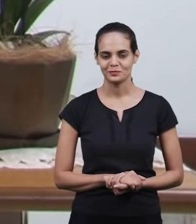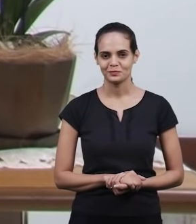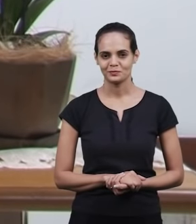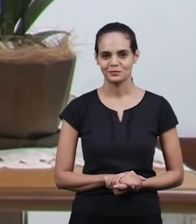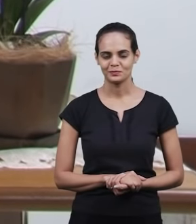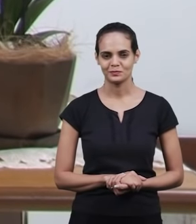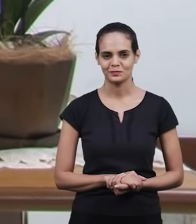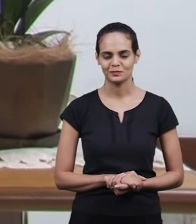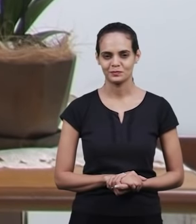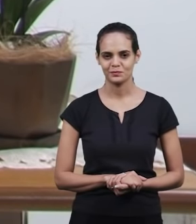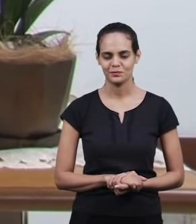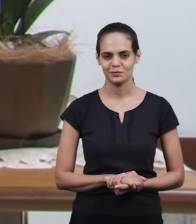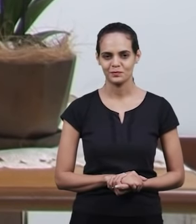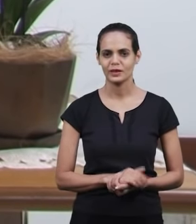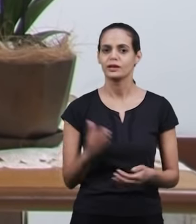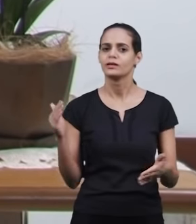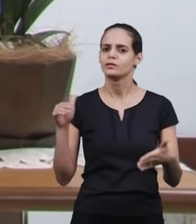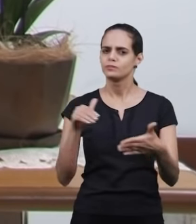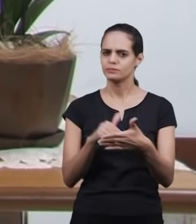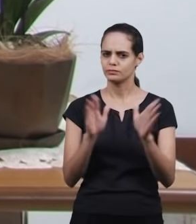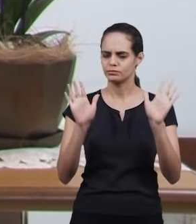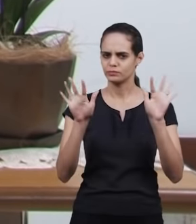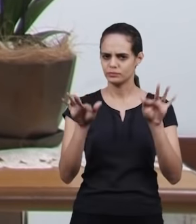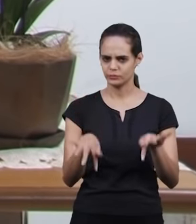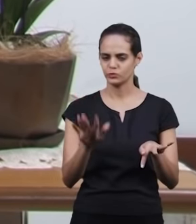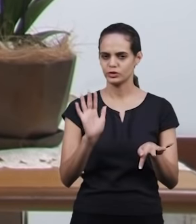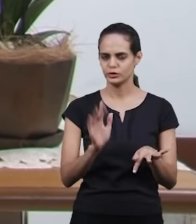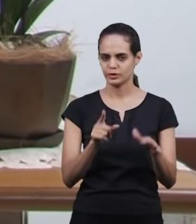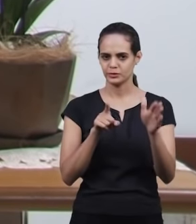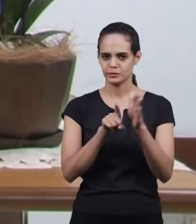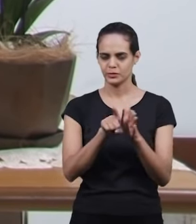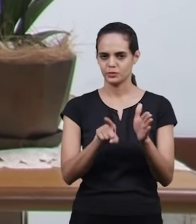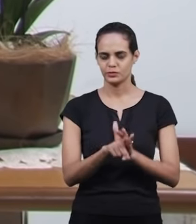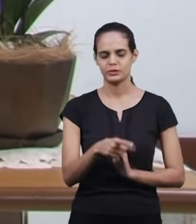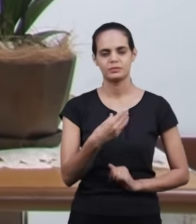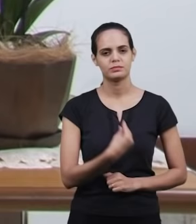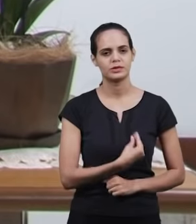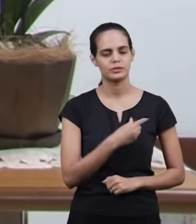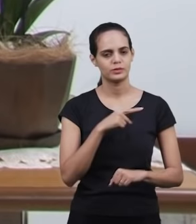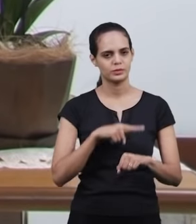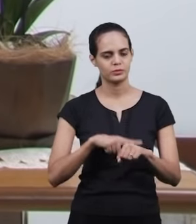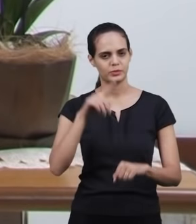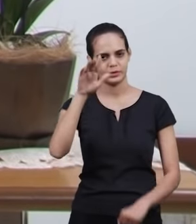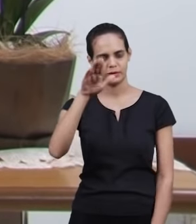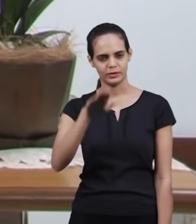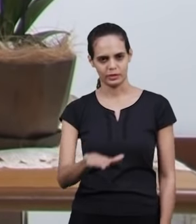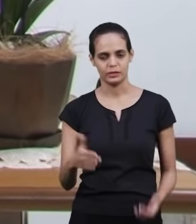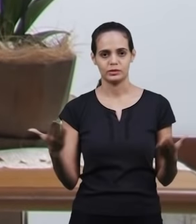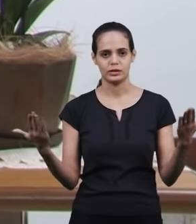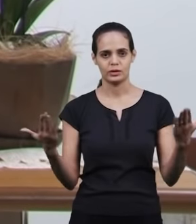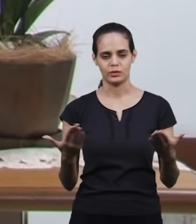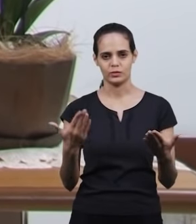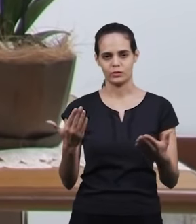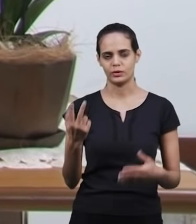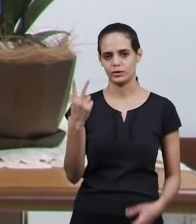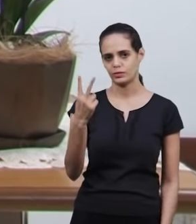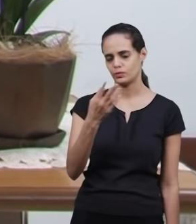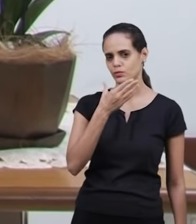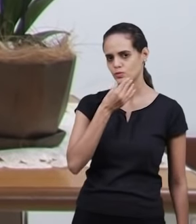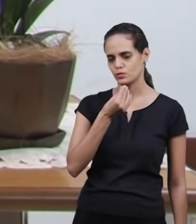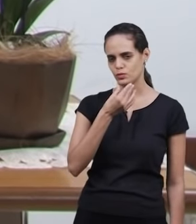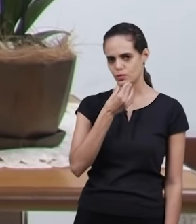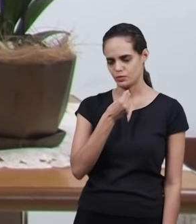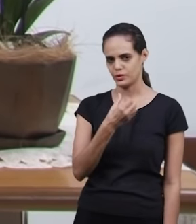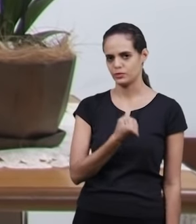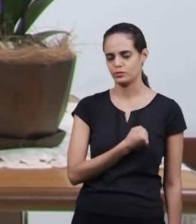Nós estamos agora então no nosso último bloco das participações desta tarde e nós vamos ter a participação então agora de dois